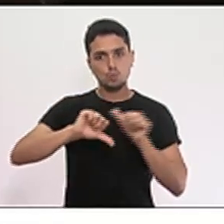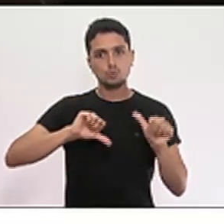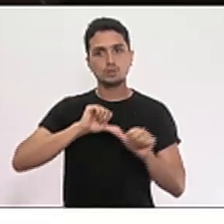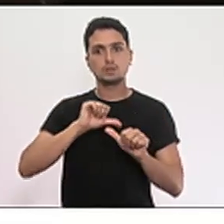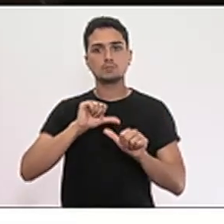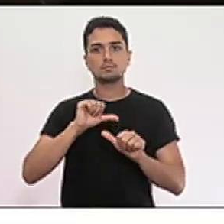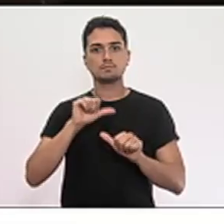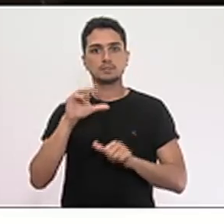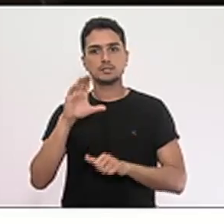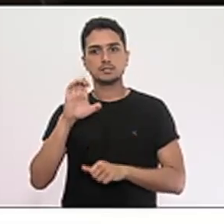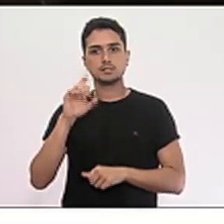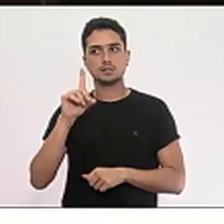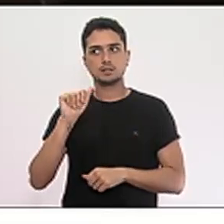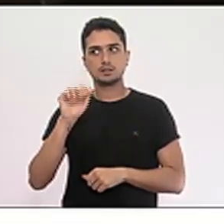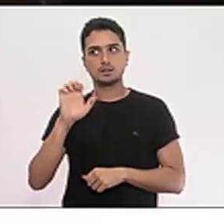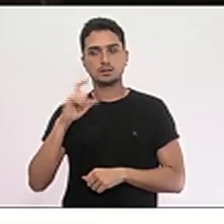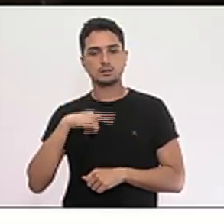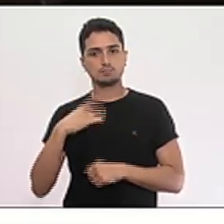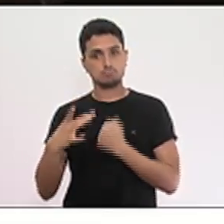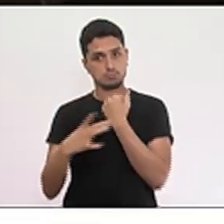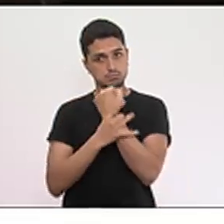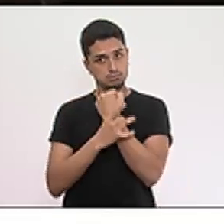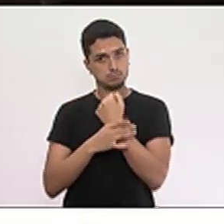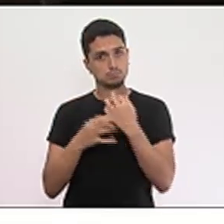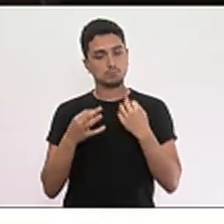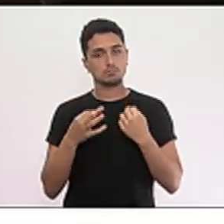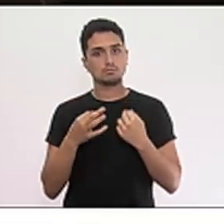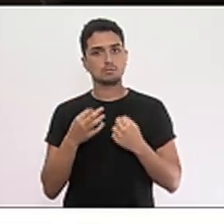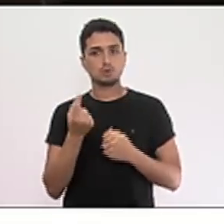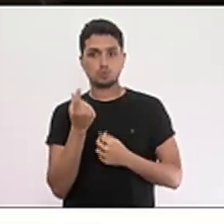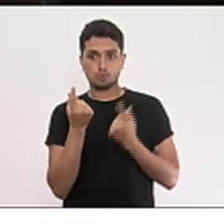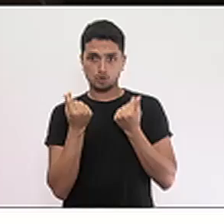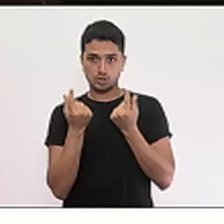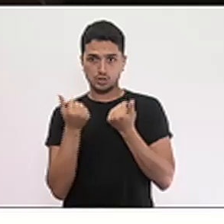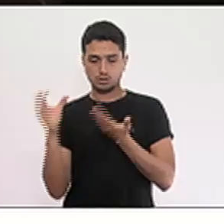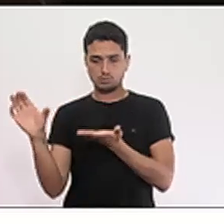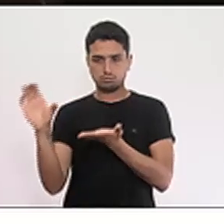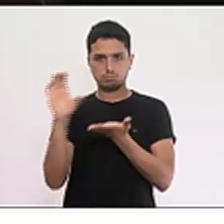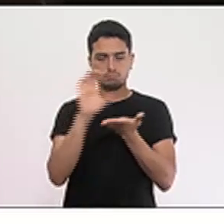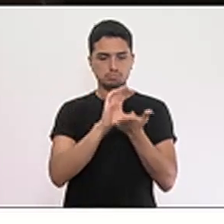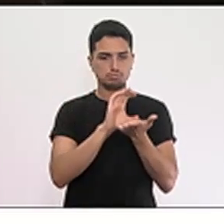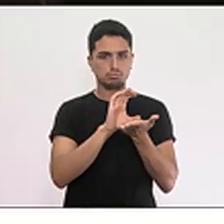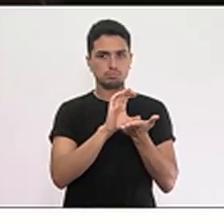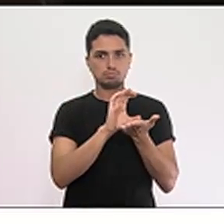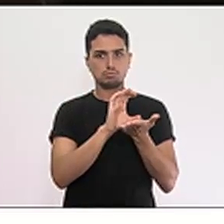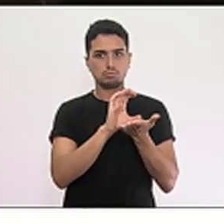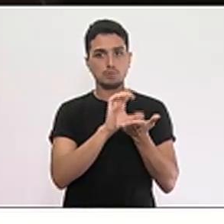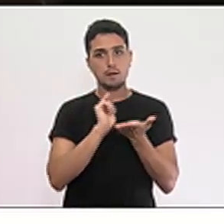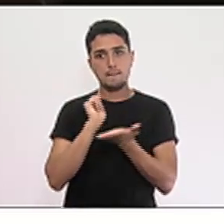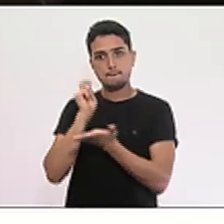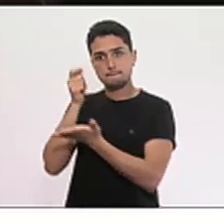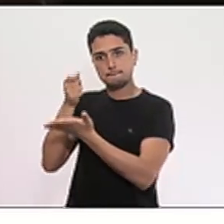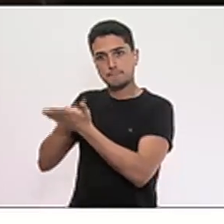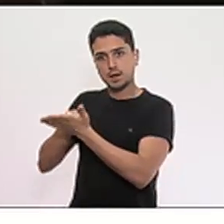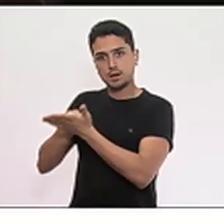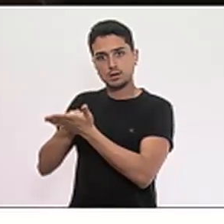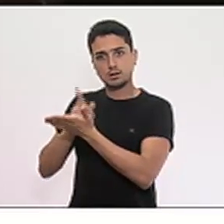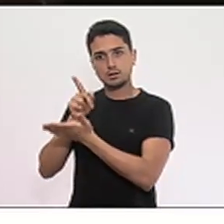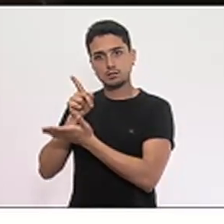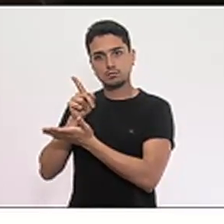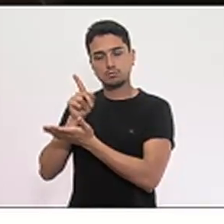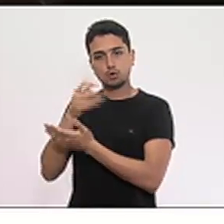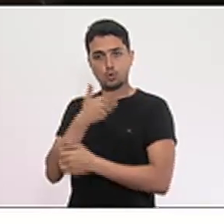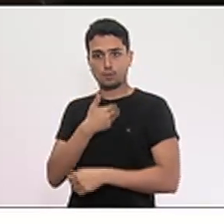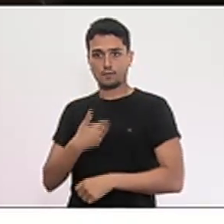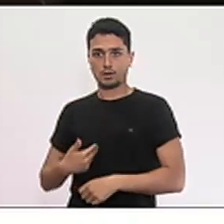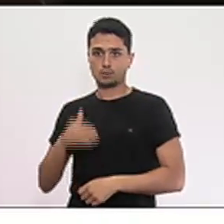o dinheiro que a SEDAI vai receber seja feito um acerto de conta com o governo federal, e em vez de se